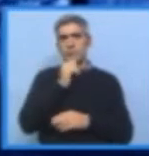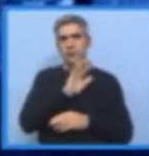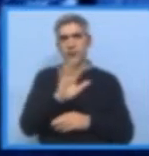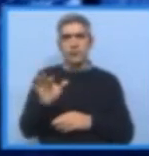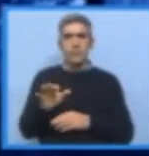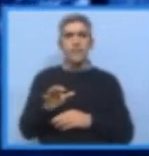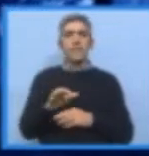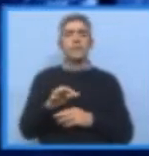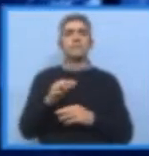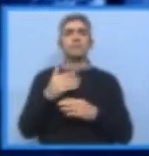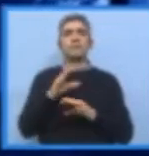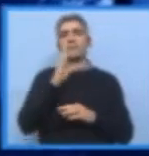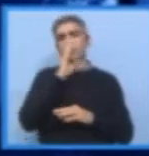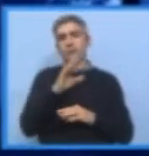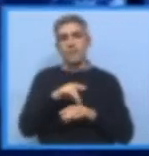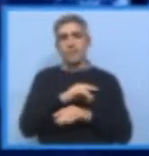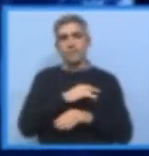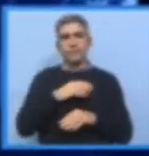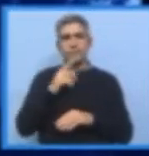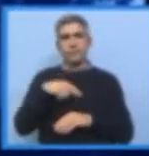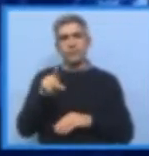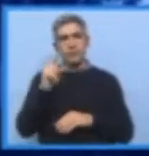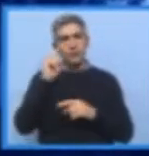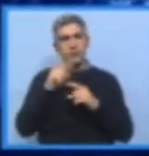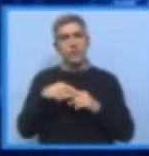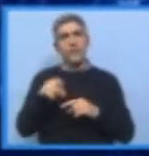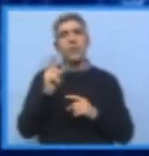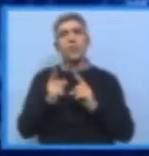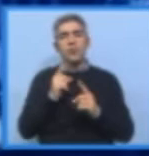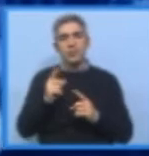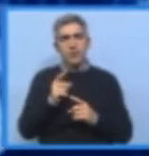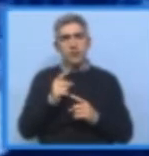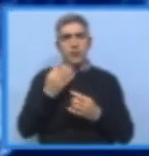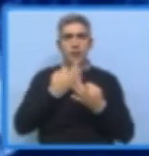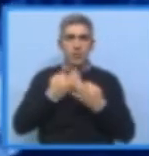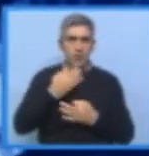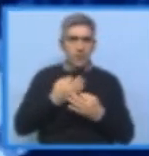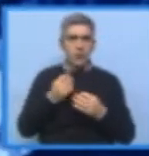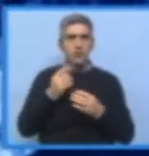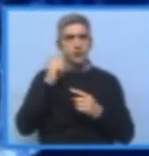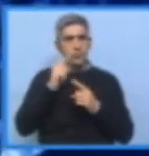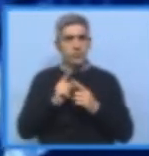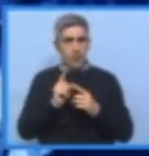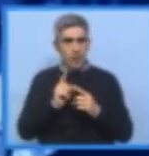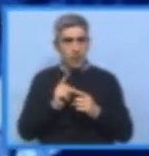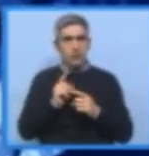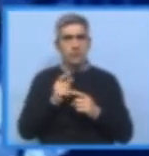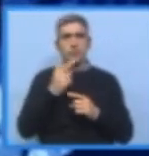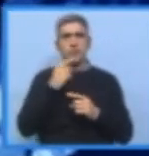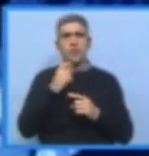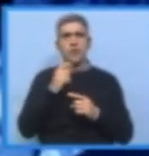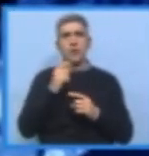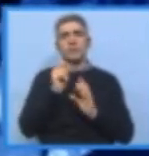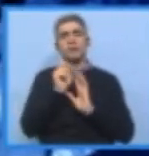eu acho é que na prática médica, um doente quando vai ao médico tem que saber ao que vai. Vai para ser tratado, cuidado, não se pode eutanasiar